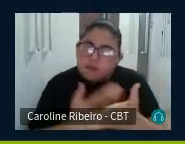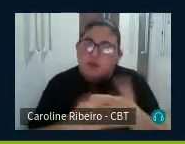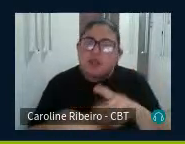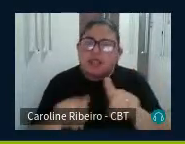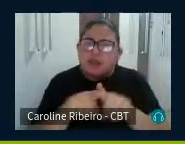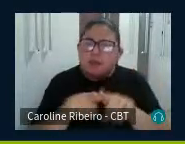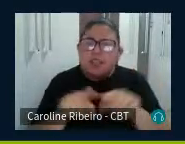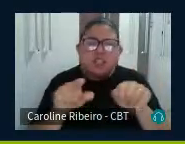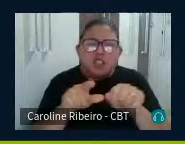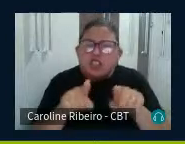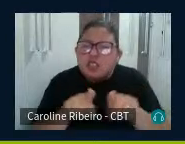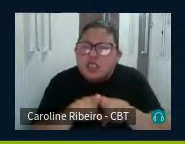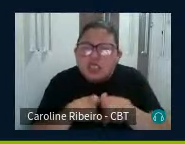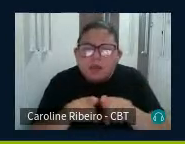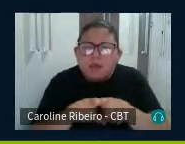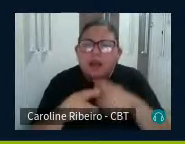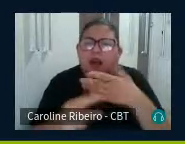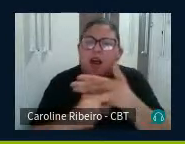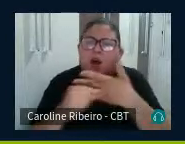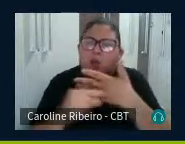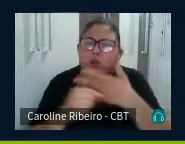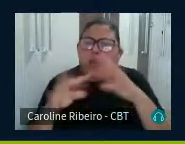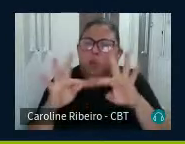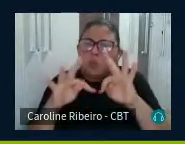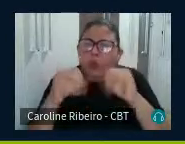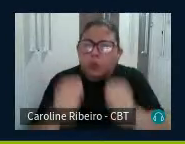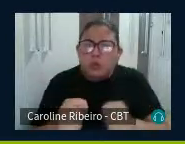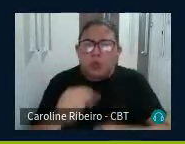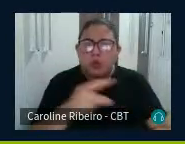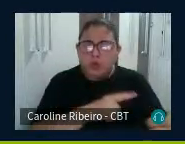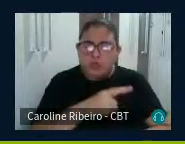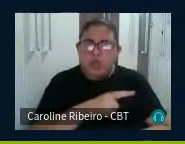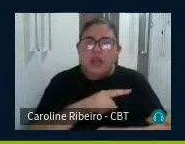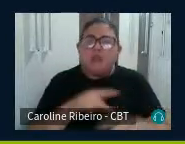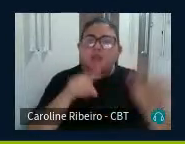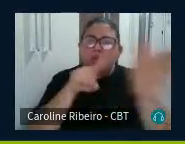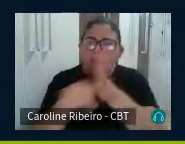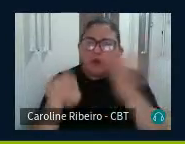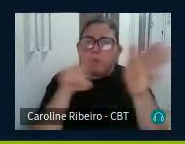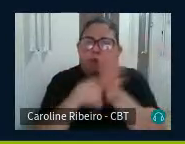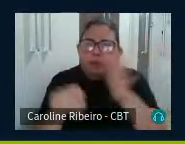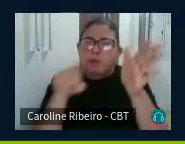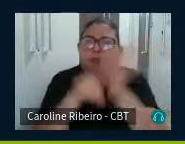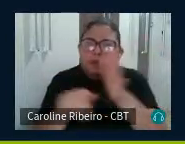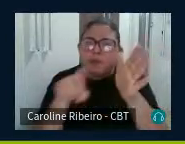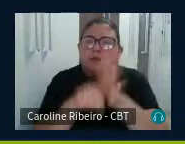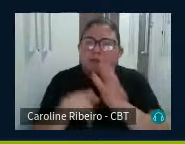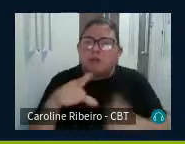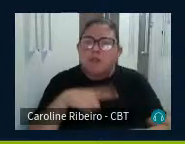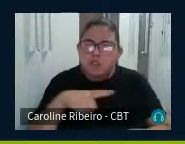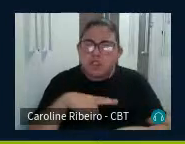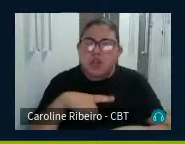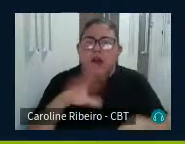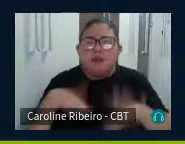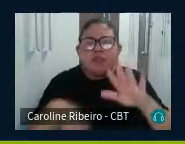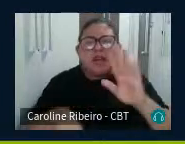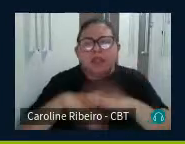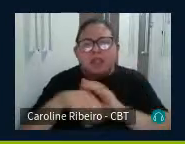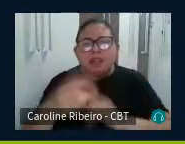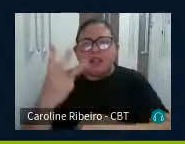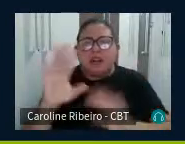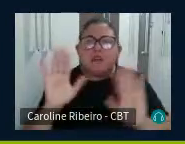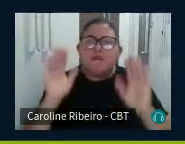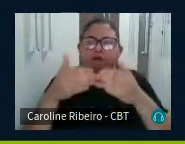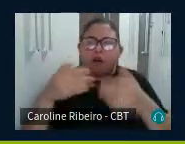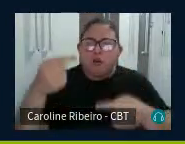referências. Chegávamos a ter até 3 fóruns ao mesmo tempo. A partir do 4º semestre, os alunos optavam